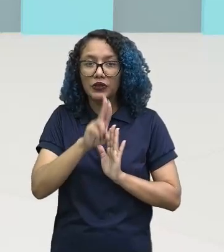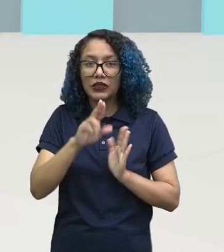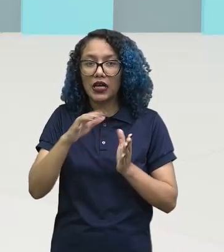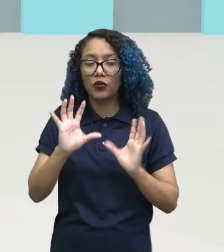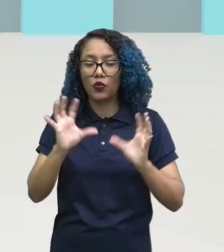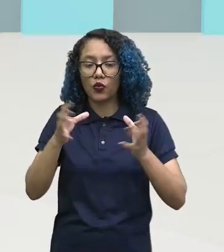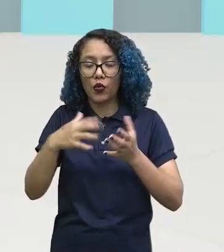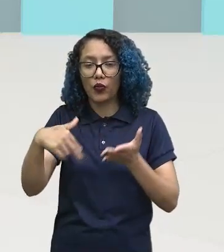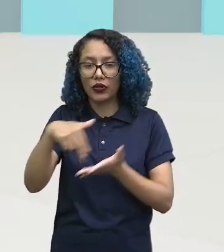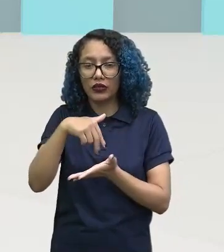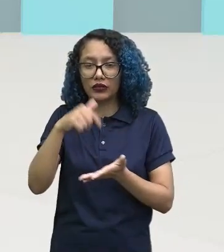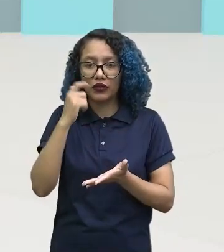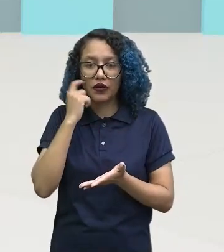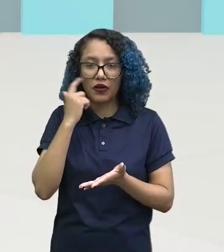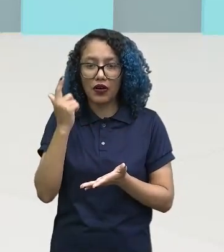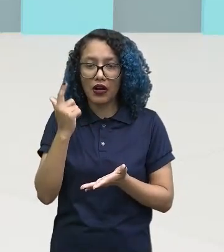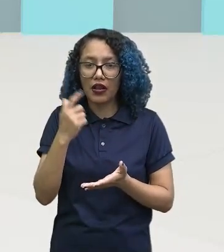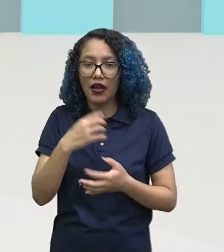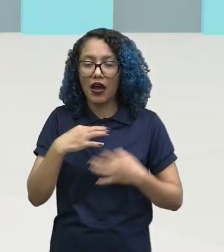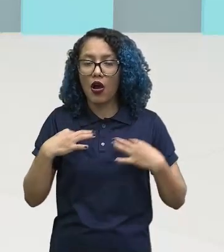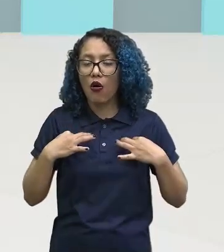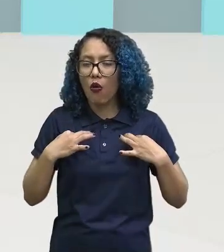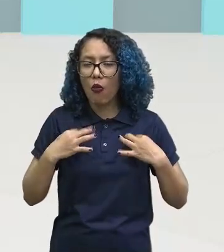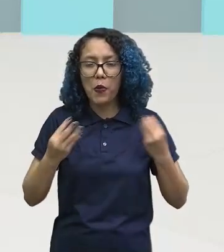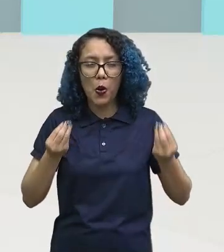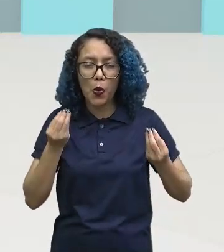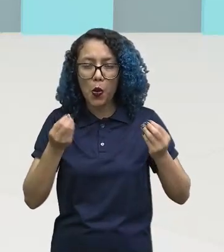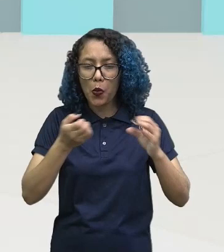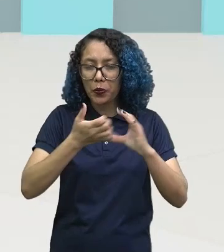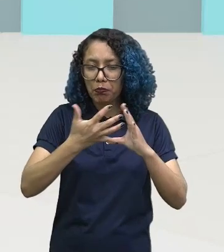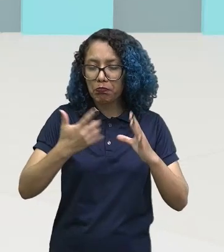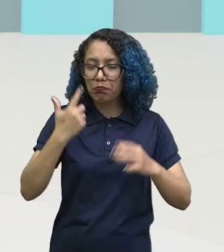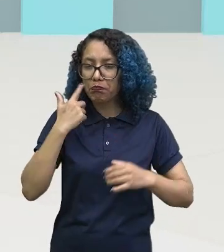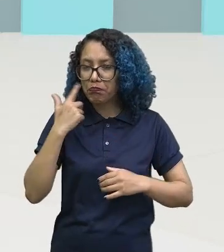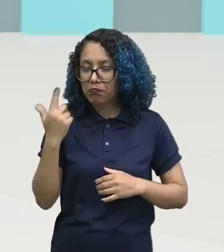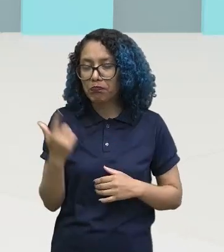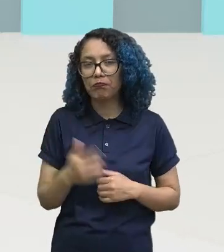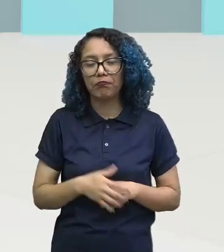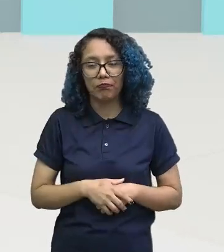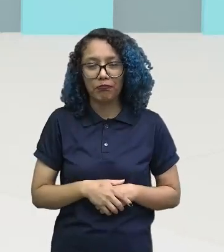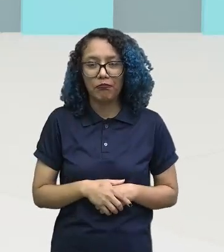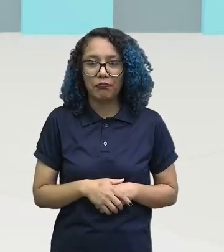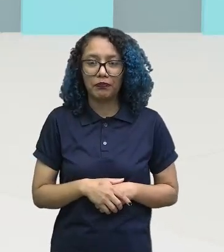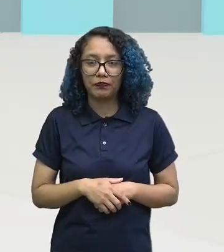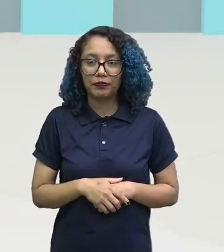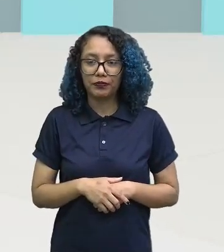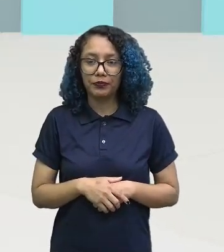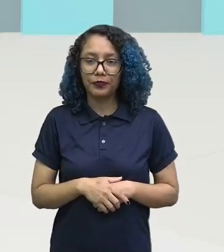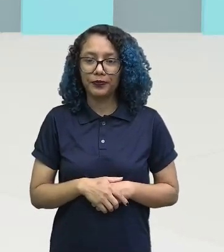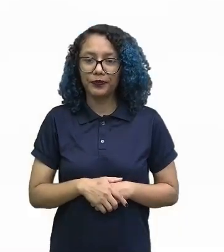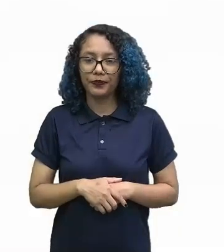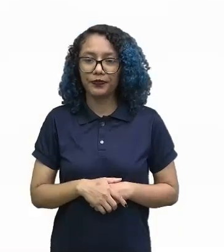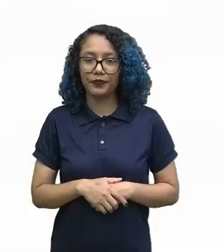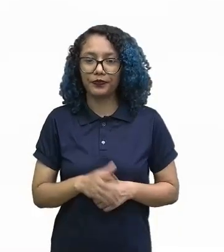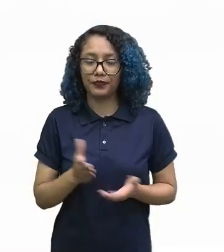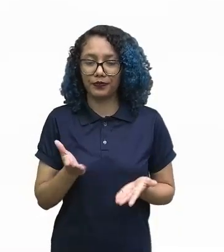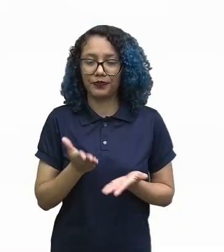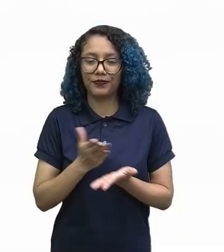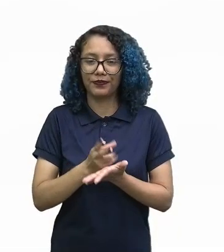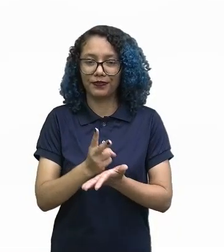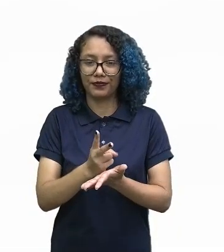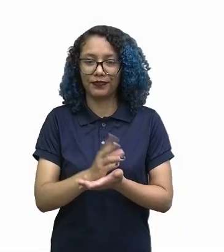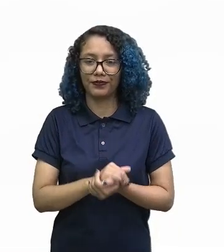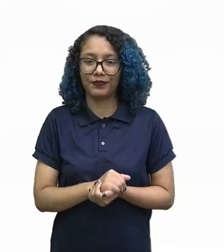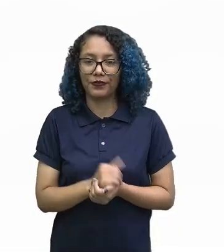Então, veja a característica, como ele se vestia aqui, o Luís XIV. Bem, agora vamos passar em diante,